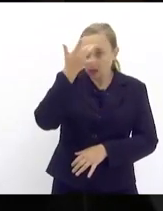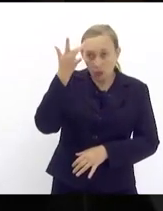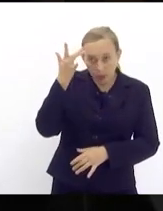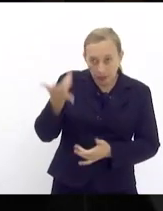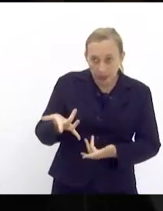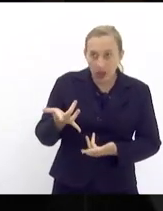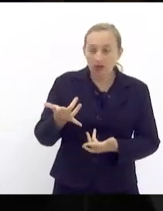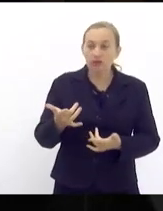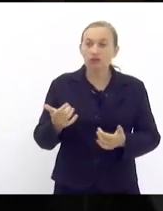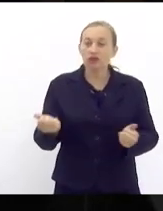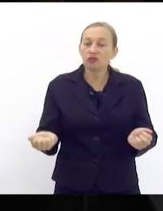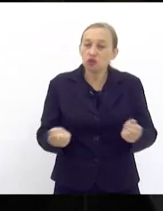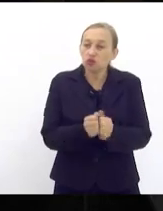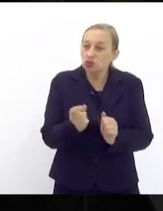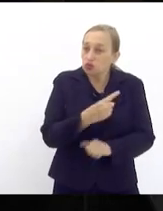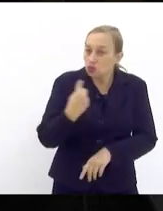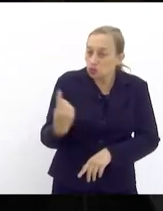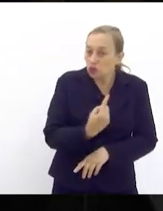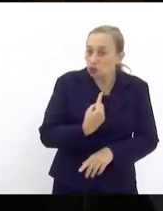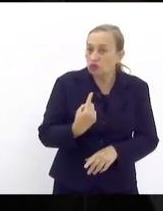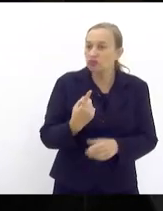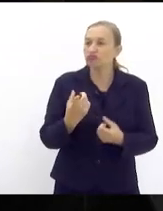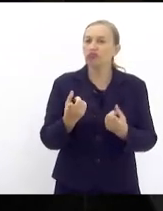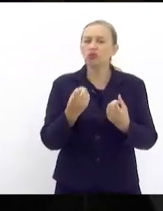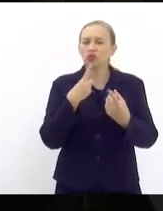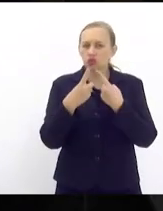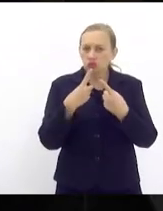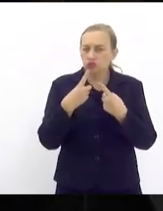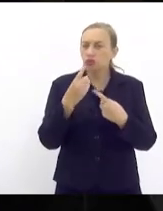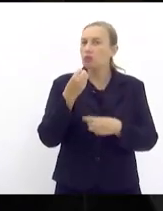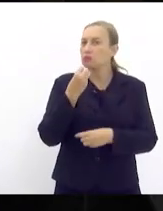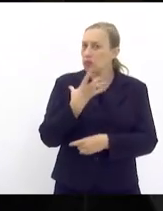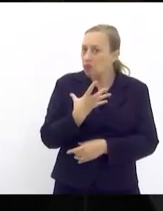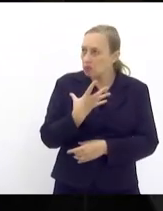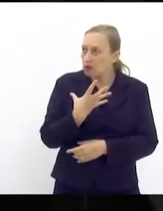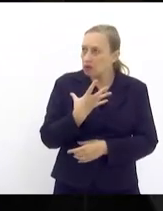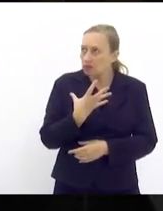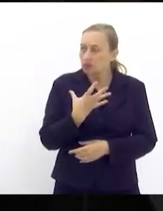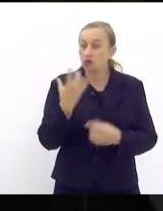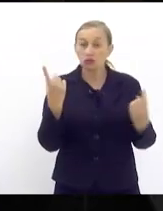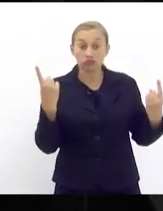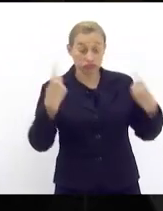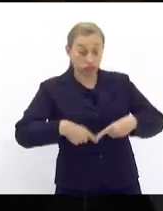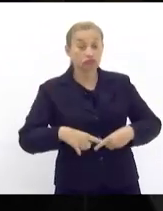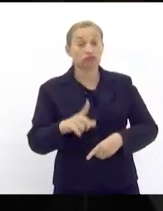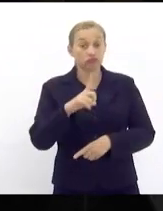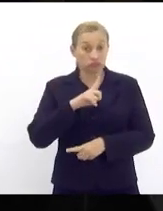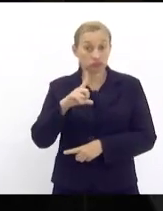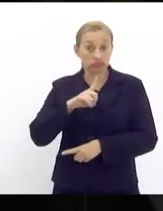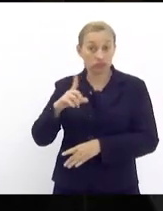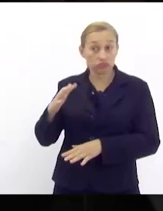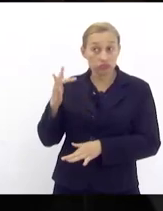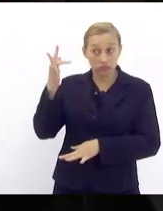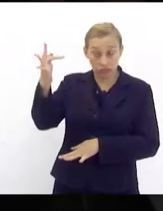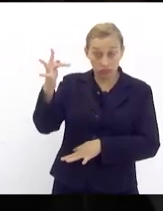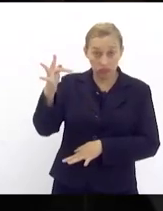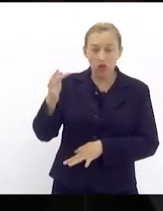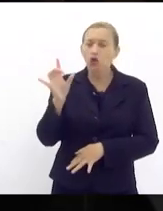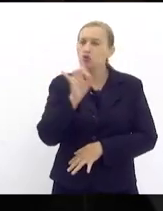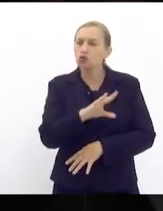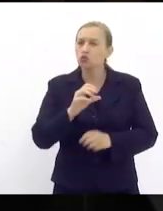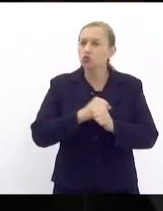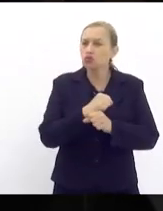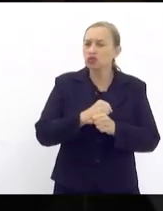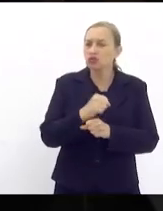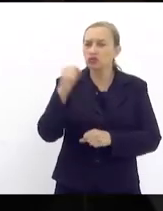participou remotamente com a gente e fez uma discussão muito participativa dos Desafios que temos pela frente nos últimos anos